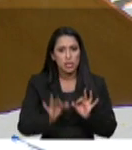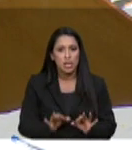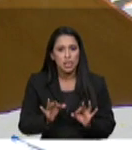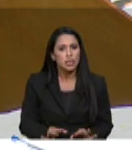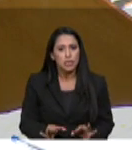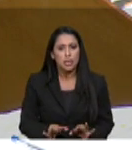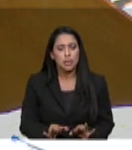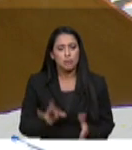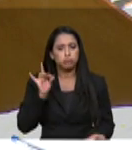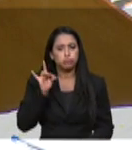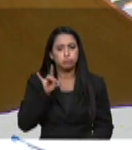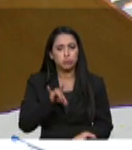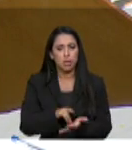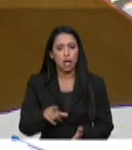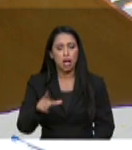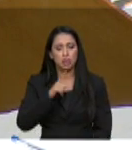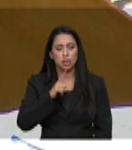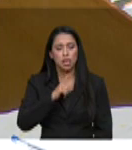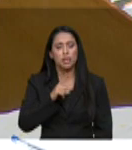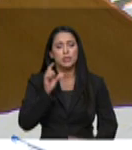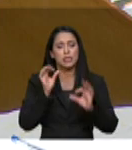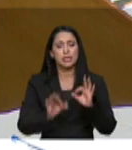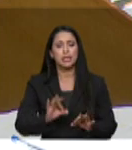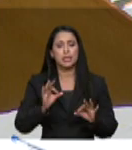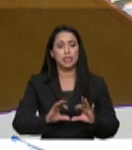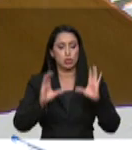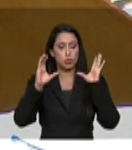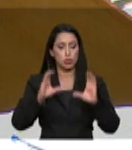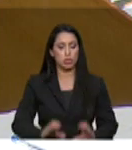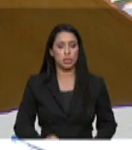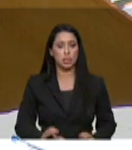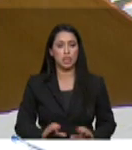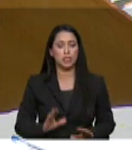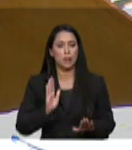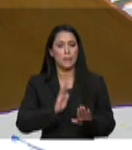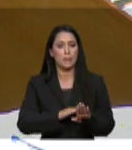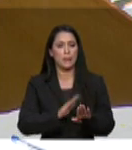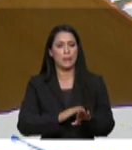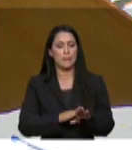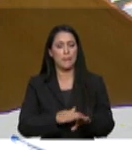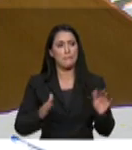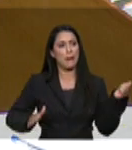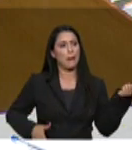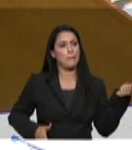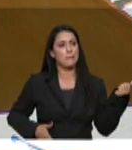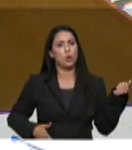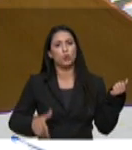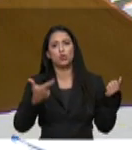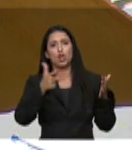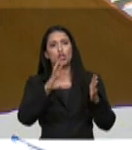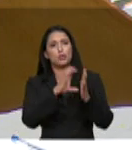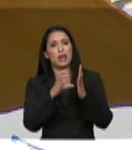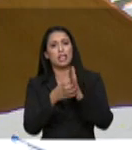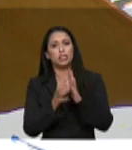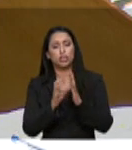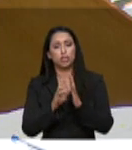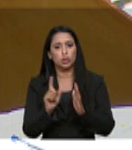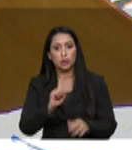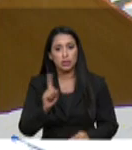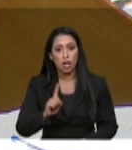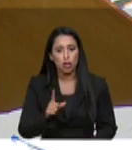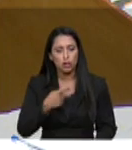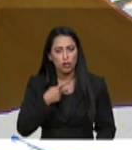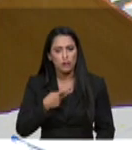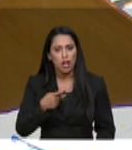convicção Absoluta eu tenho certeza que o cidadão patriota não tô falando de vagabundo do pessoal do PT do PC do B não eu tô falando